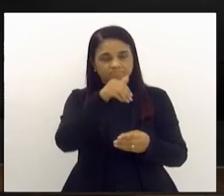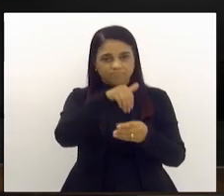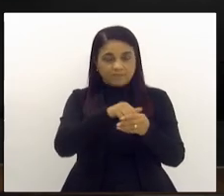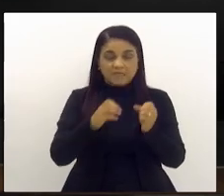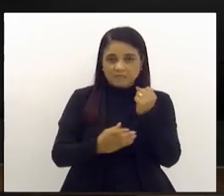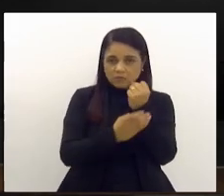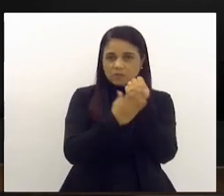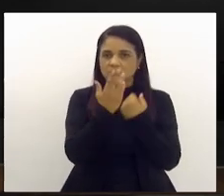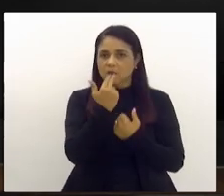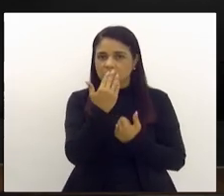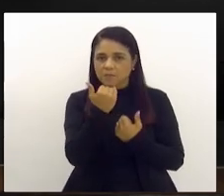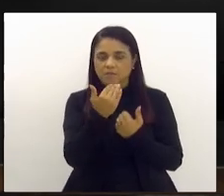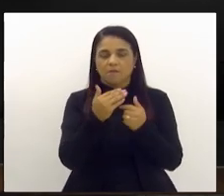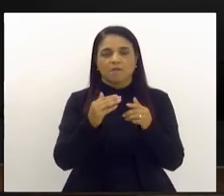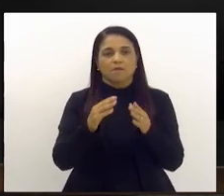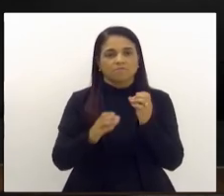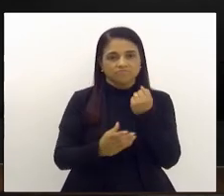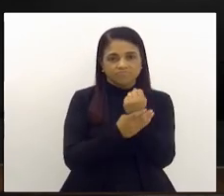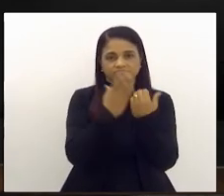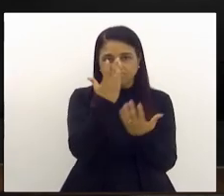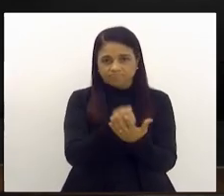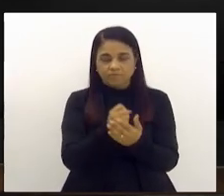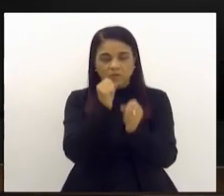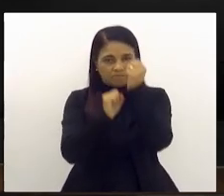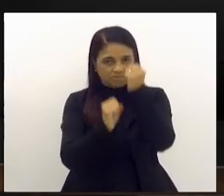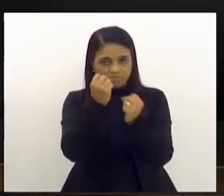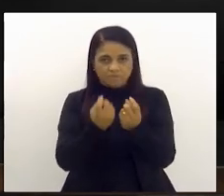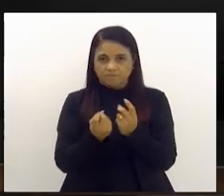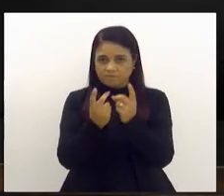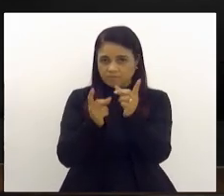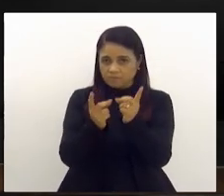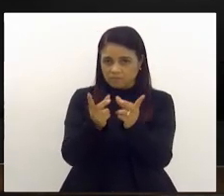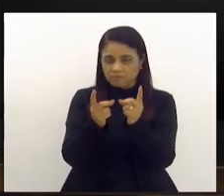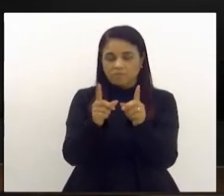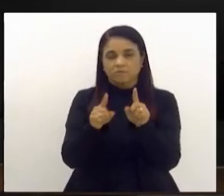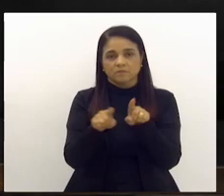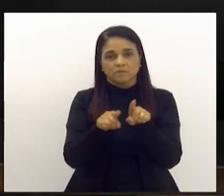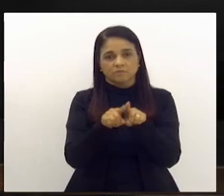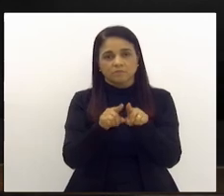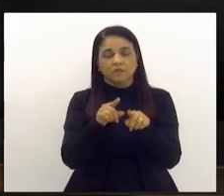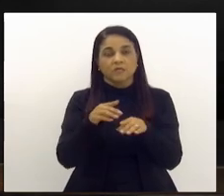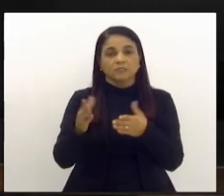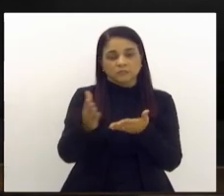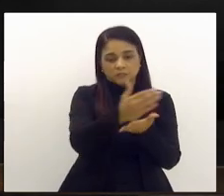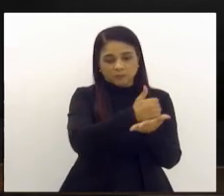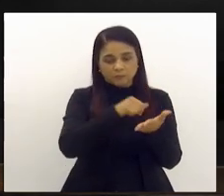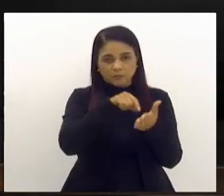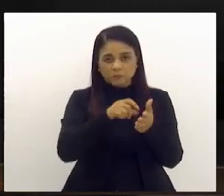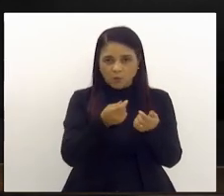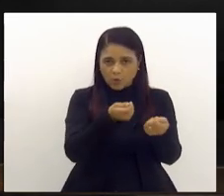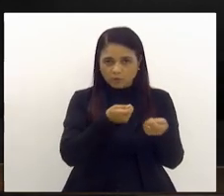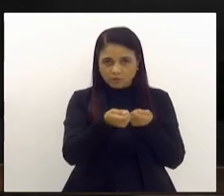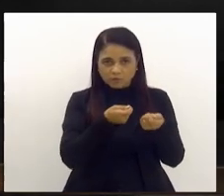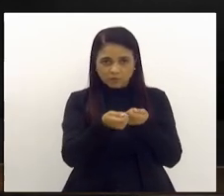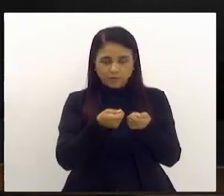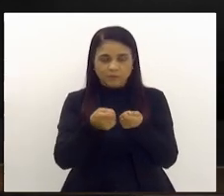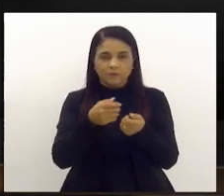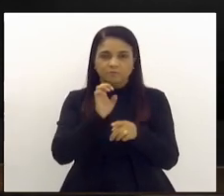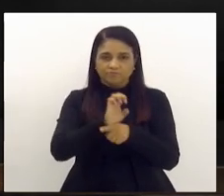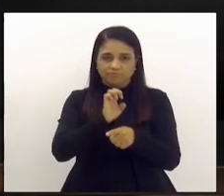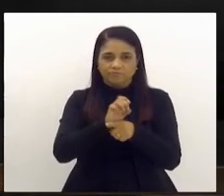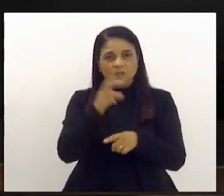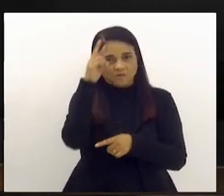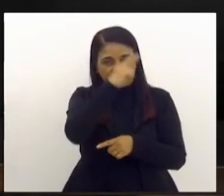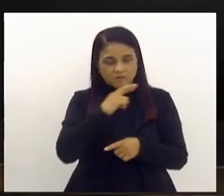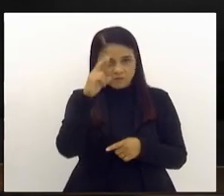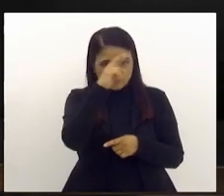Segurança Alimentar, favorável, de Economia, Indústria e Comércio, favorável, de Tributação, Controle da Arrecadação Estadual, de